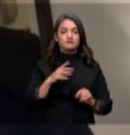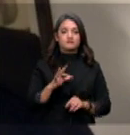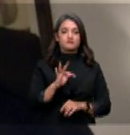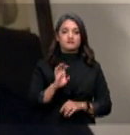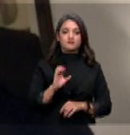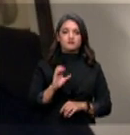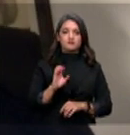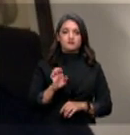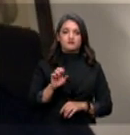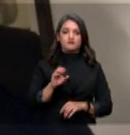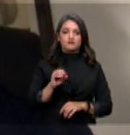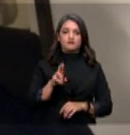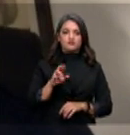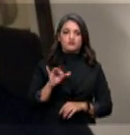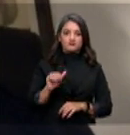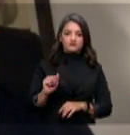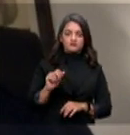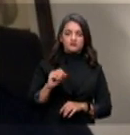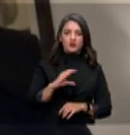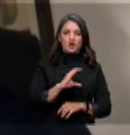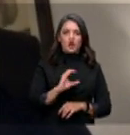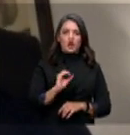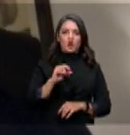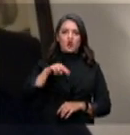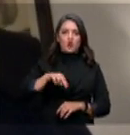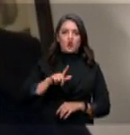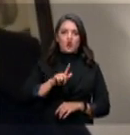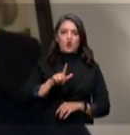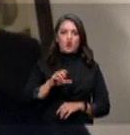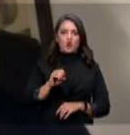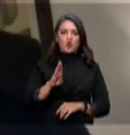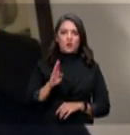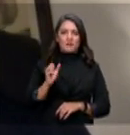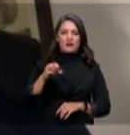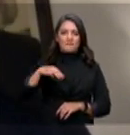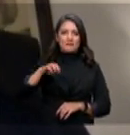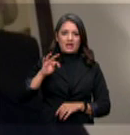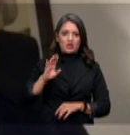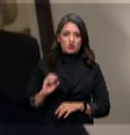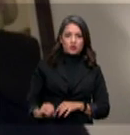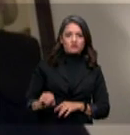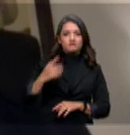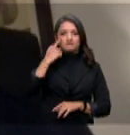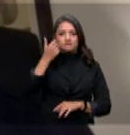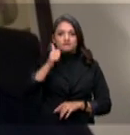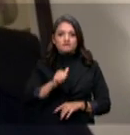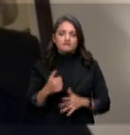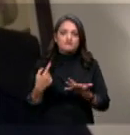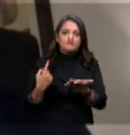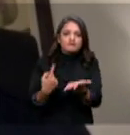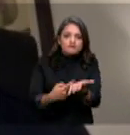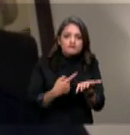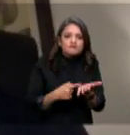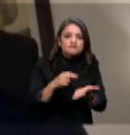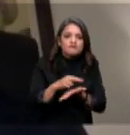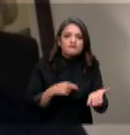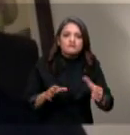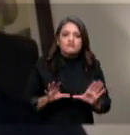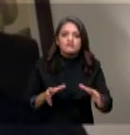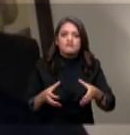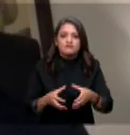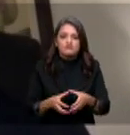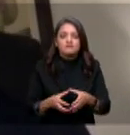do conglobamento na apreciação das normas coletivas, segundo a qual, em razão da